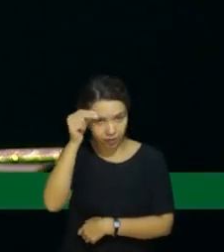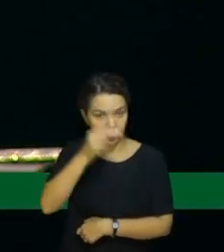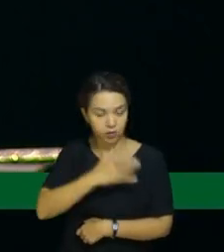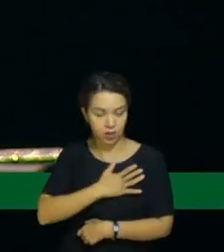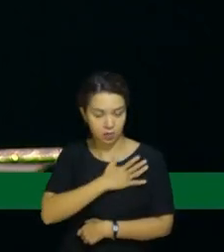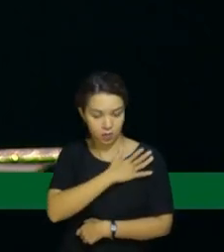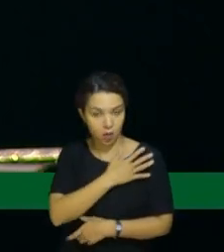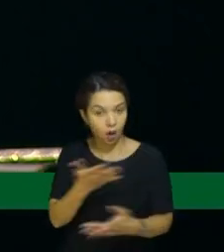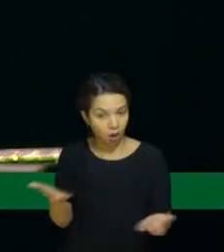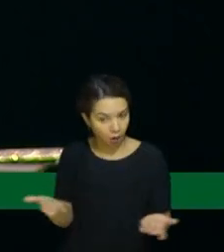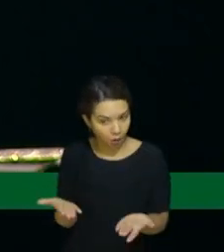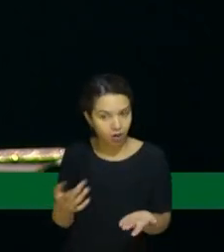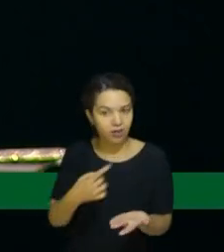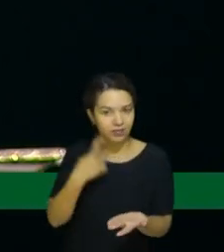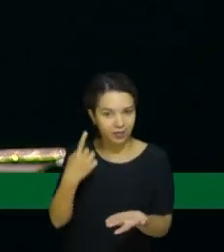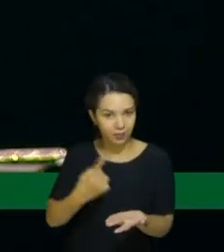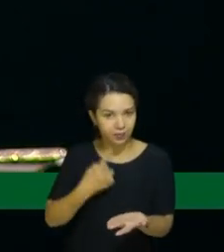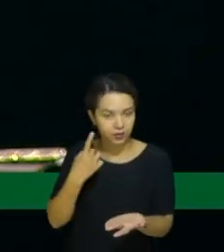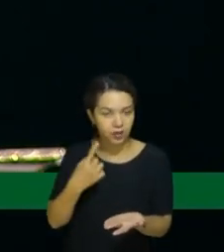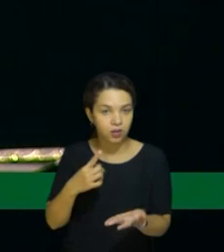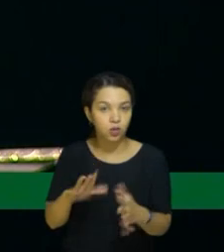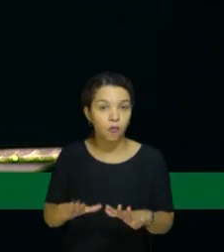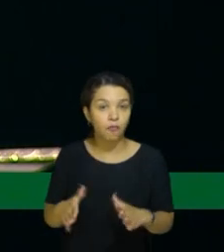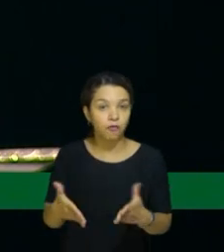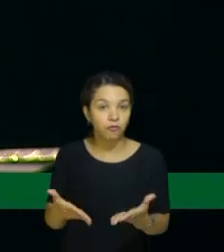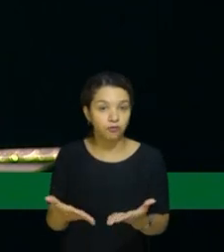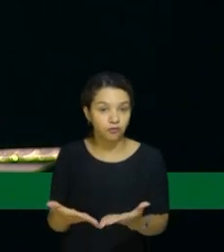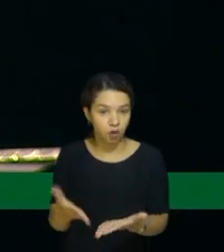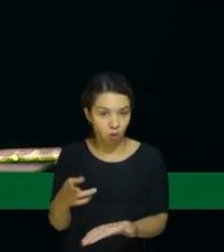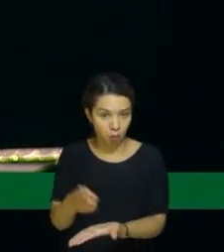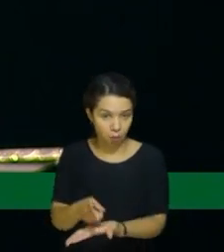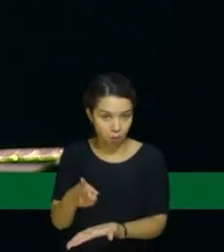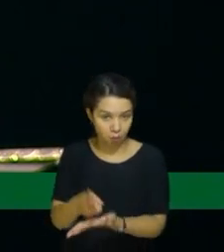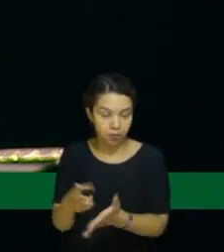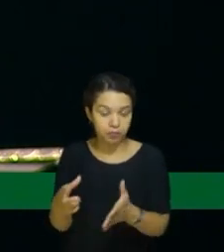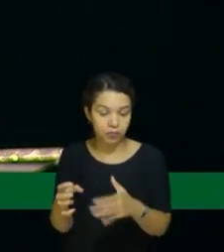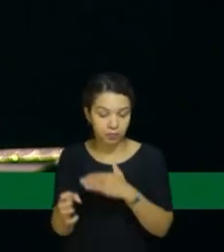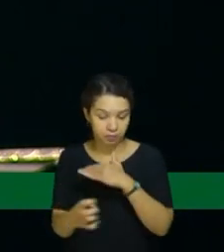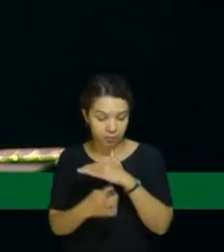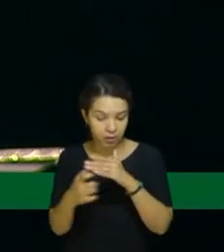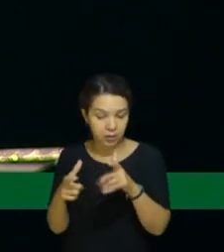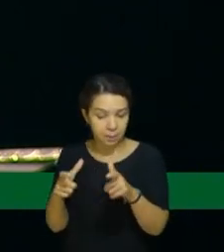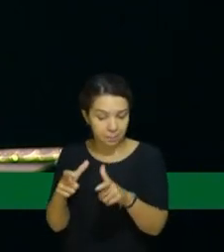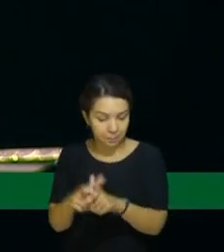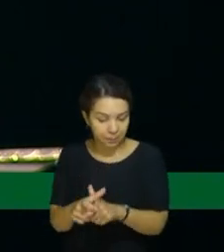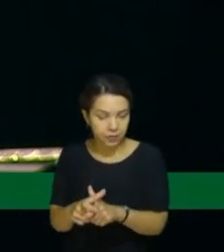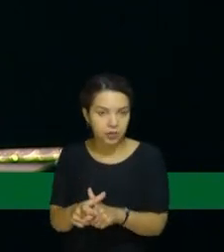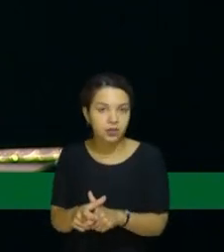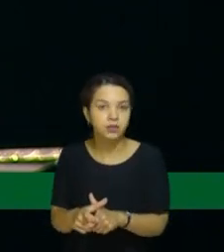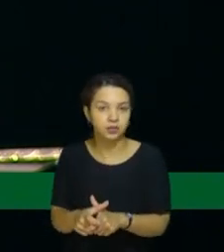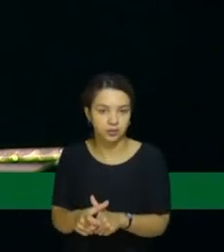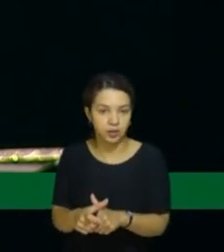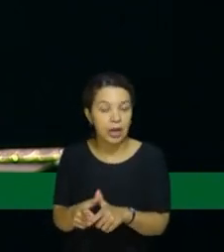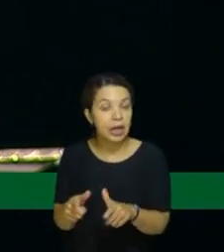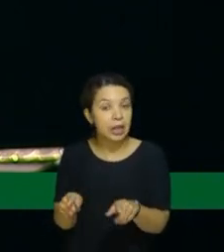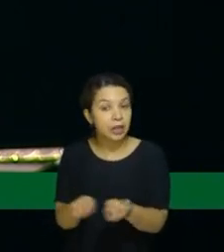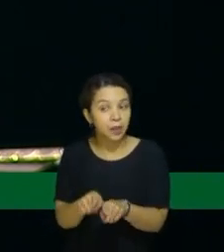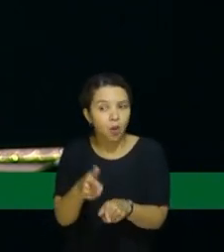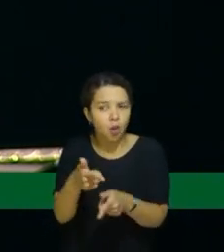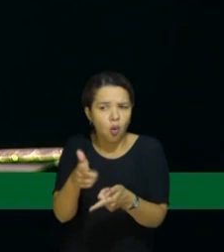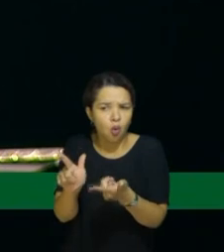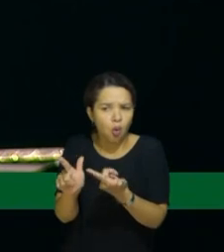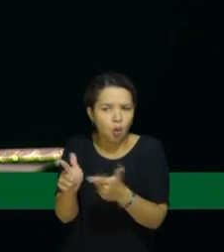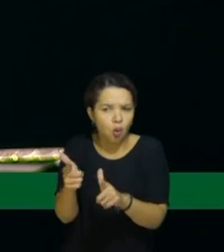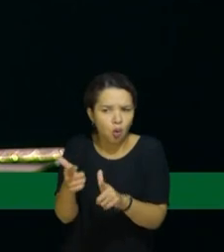Napoleão do fórum Municipal permanente da mic pequena empresa e de tantas outras iniciativas que